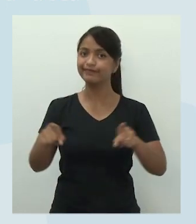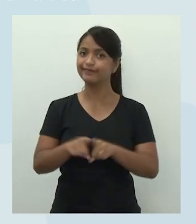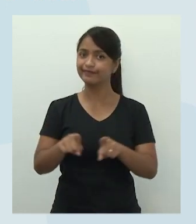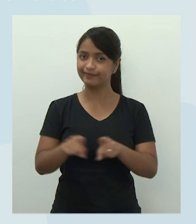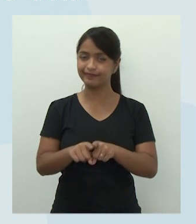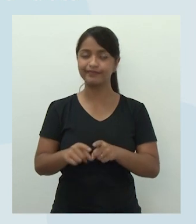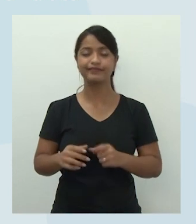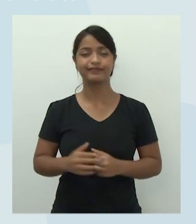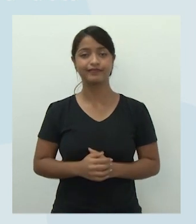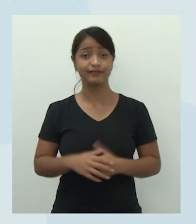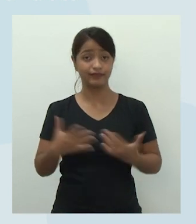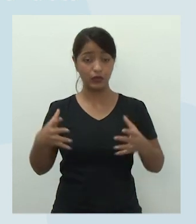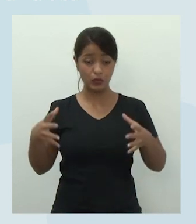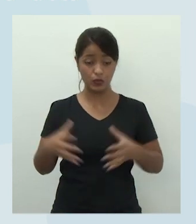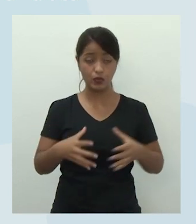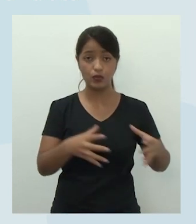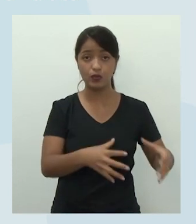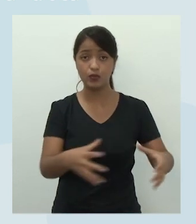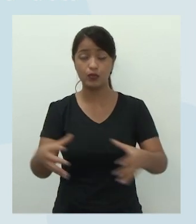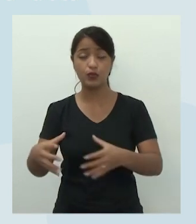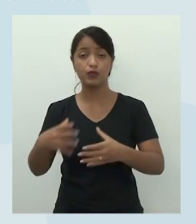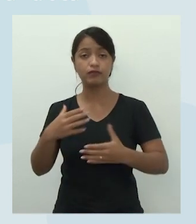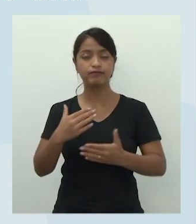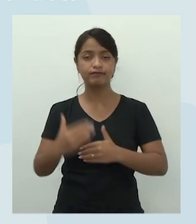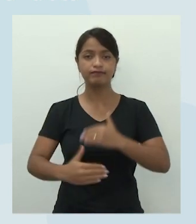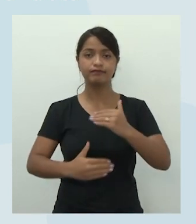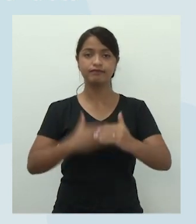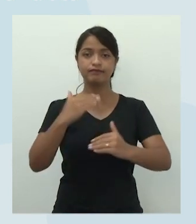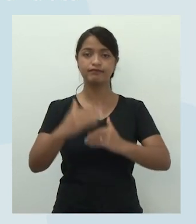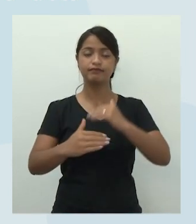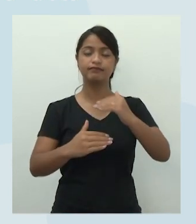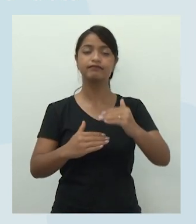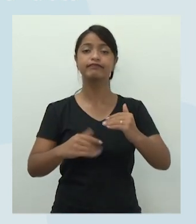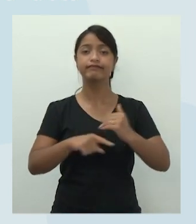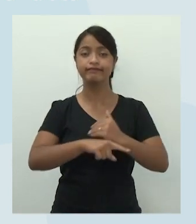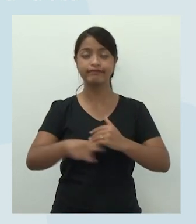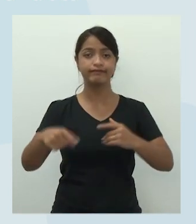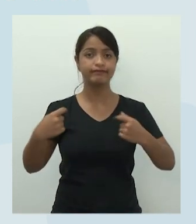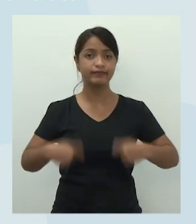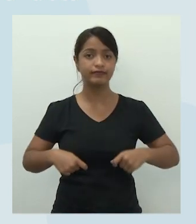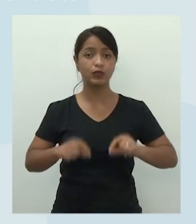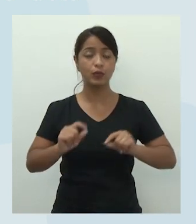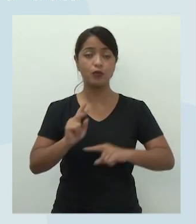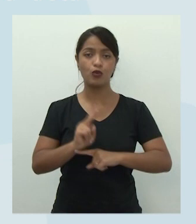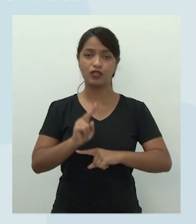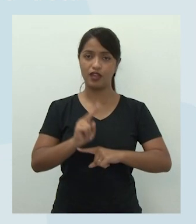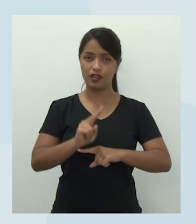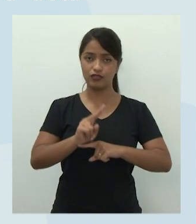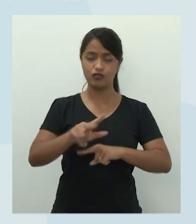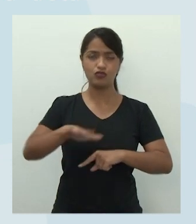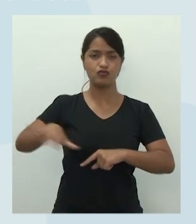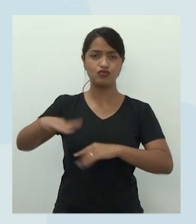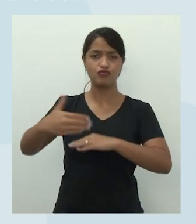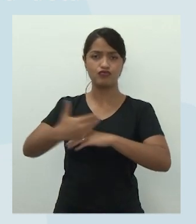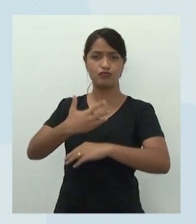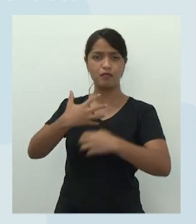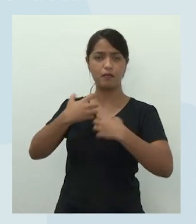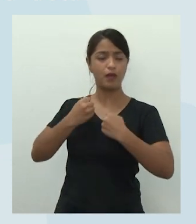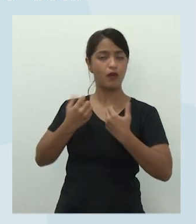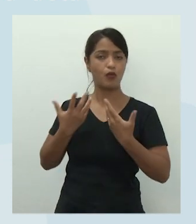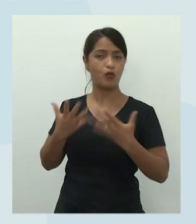né? As aldeias começam a se desenvolver, existe uma necessidade de proteger essas aldeias, né? De